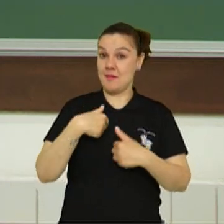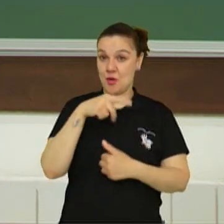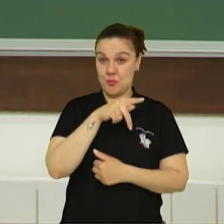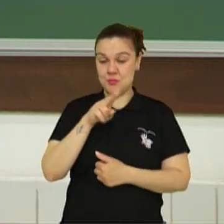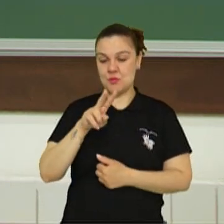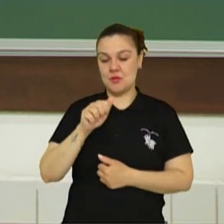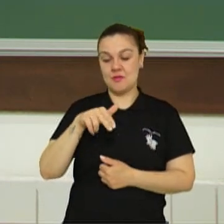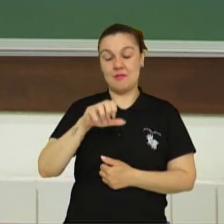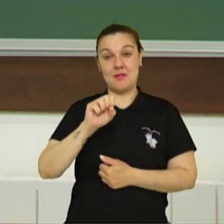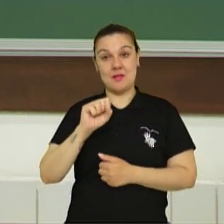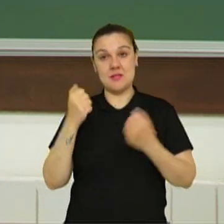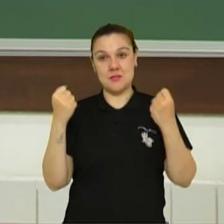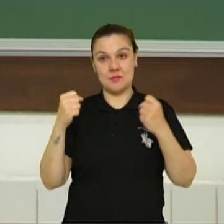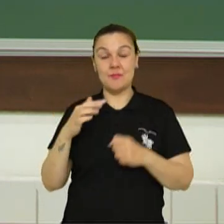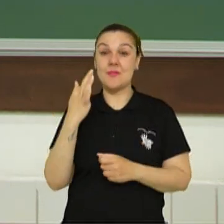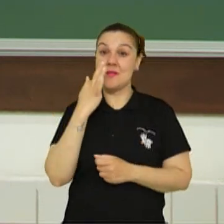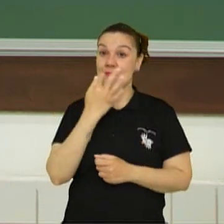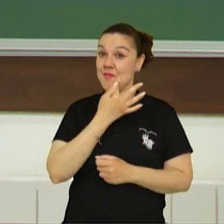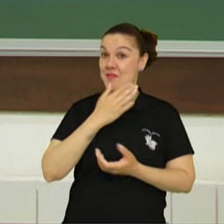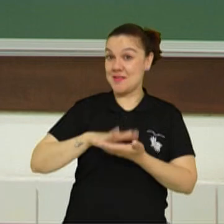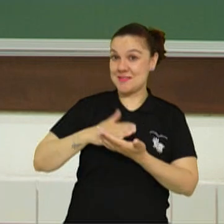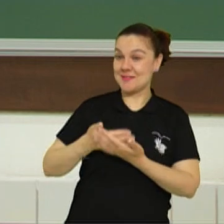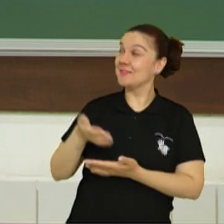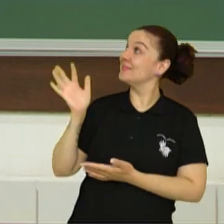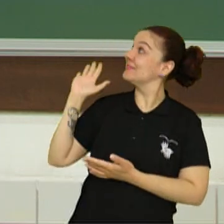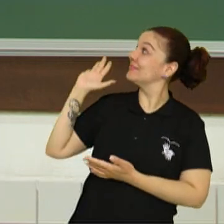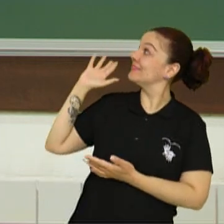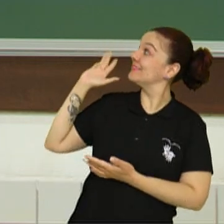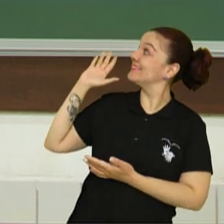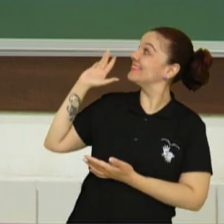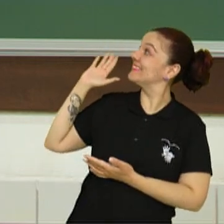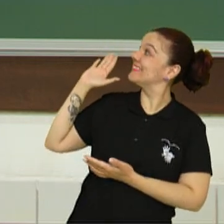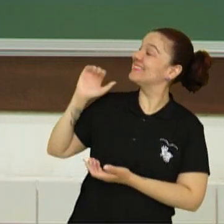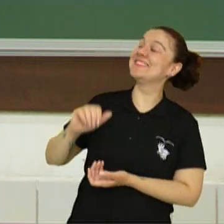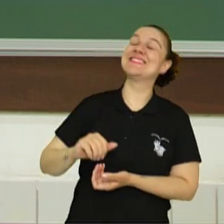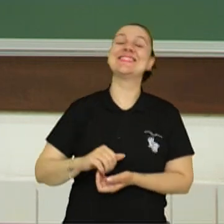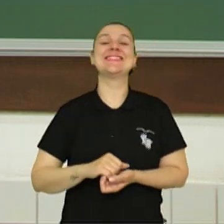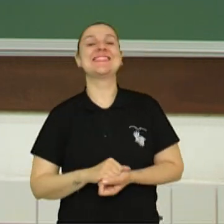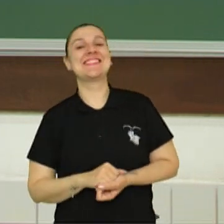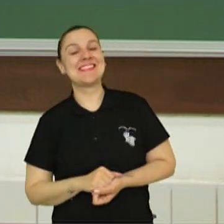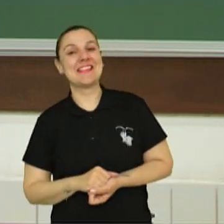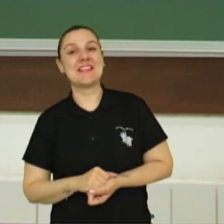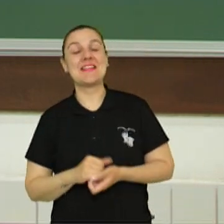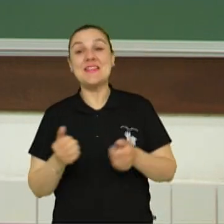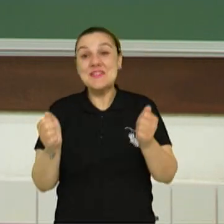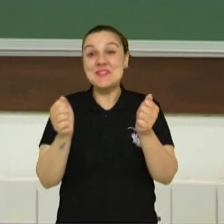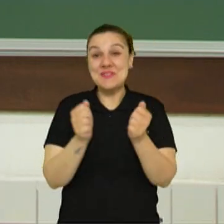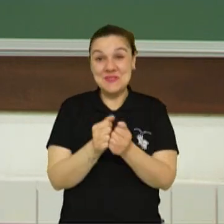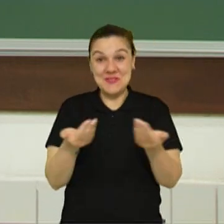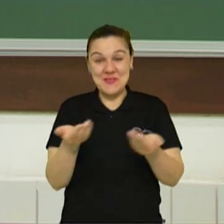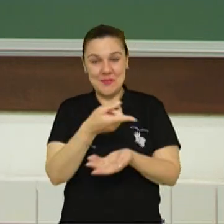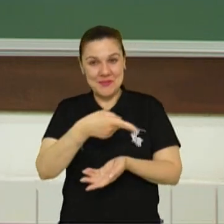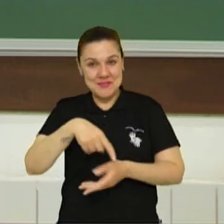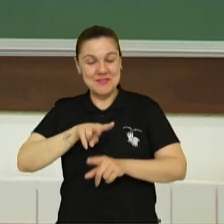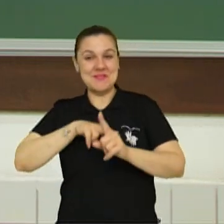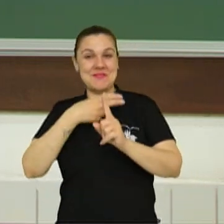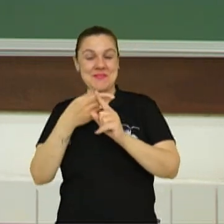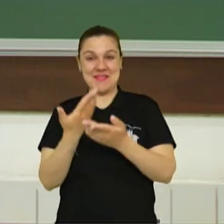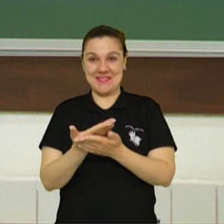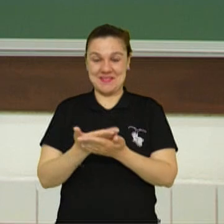professora Vanessa, de Educação Física, e a nossa intérprete Fran. Olá, Fran! Estamos aqui para mais uma